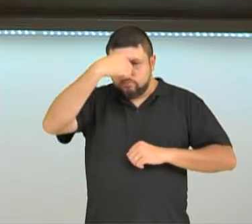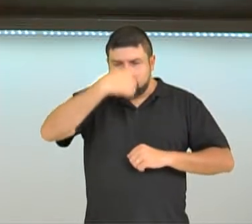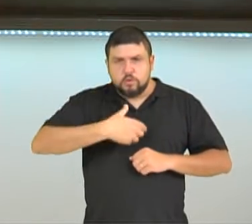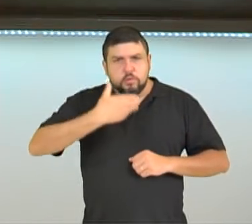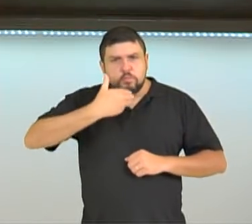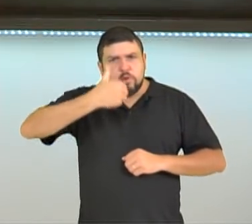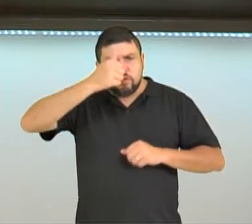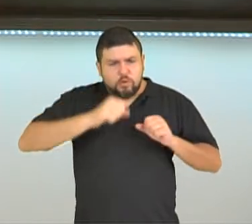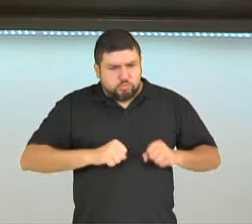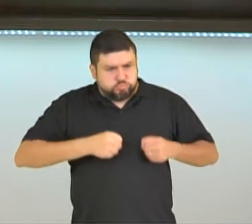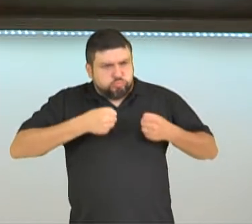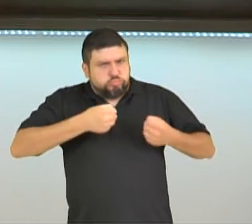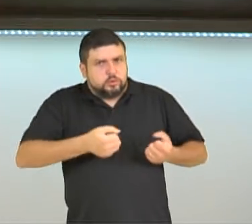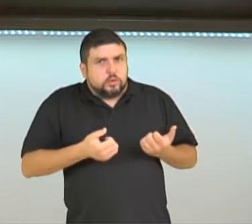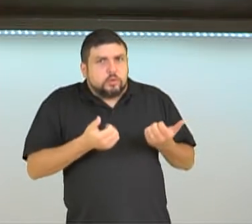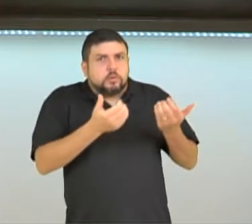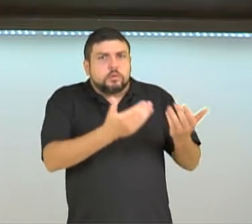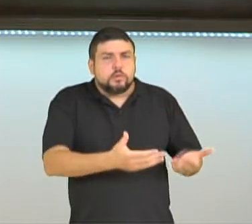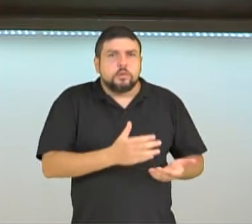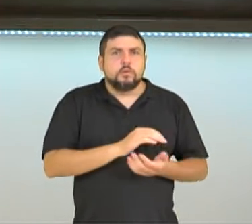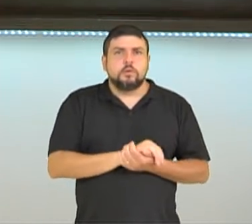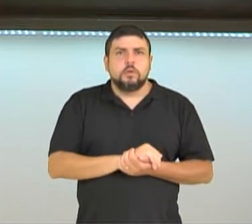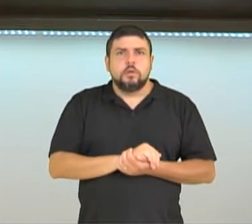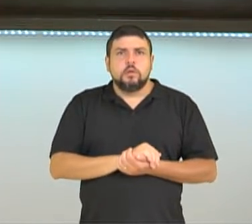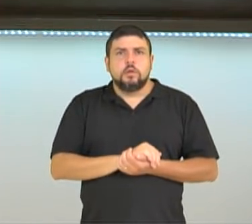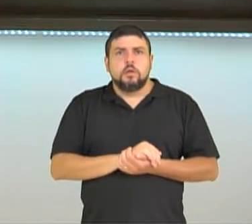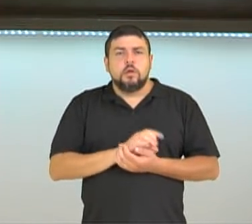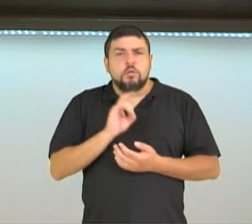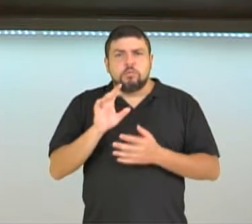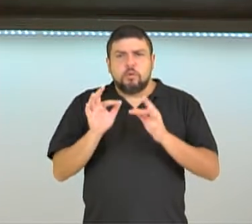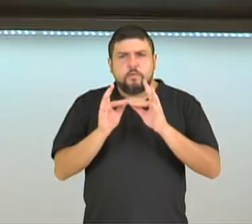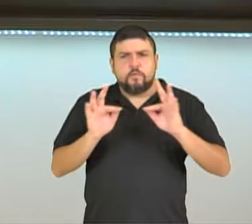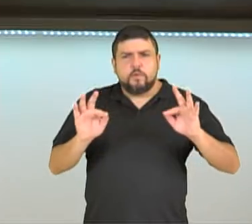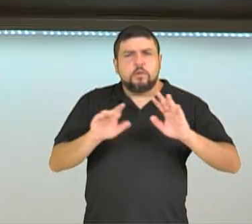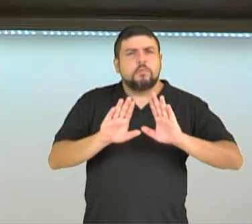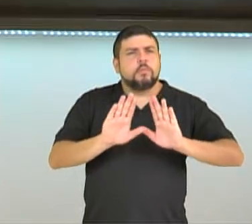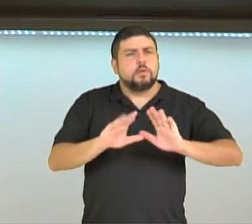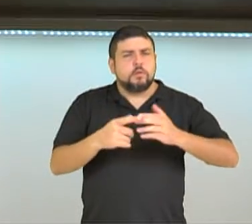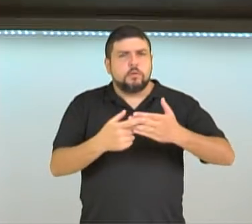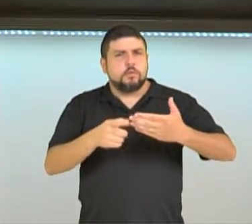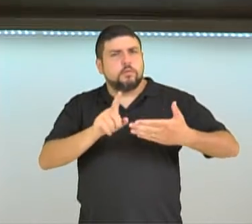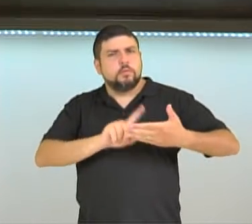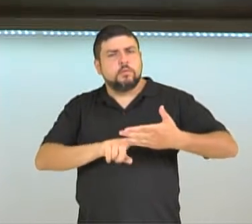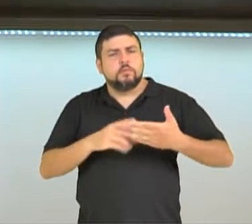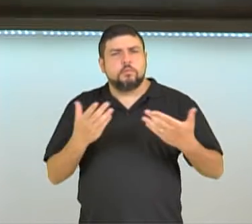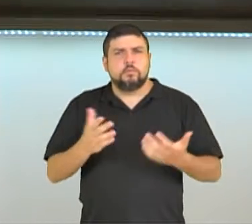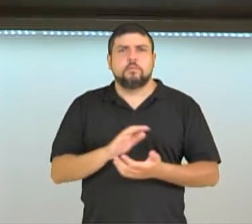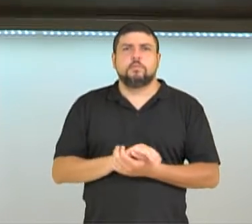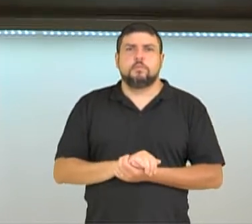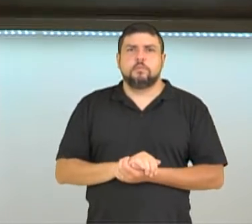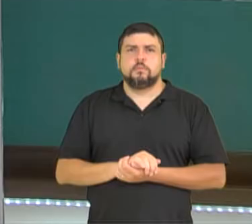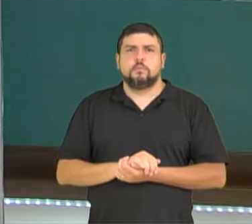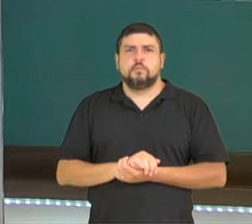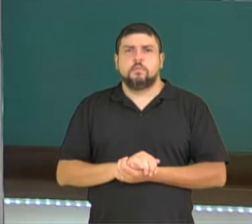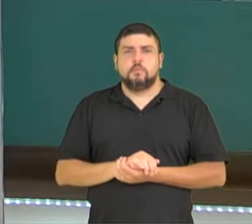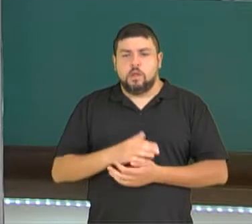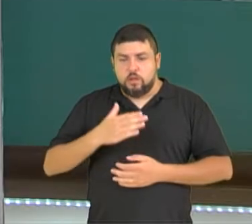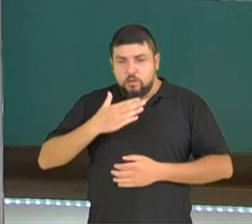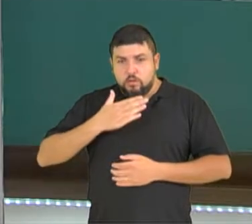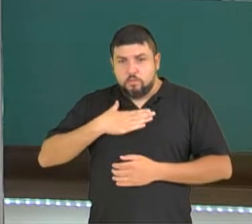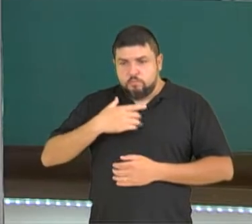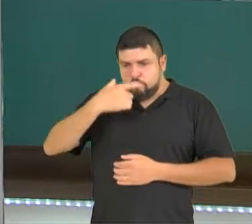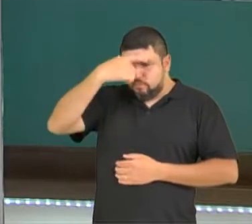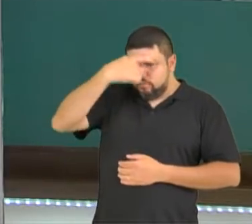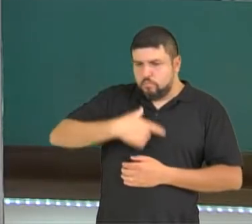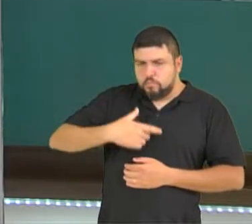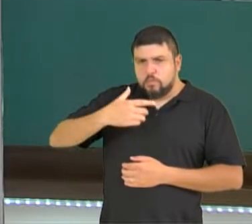dizer? Literalmente e além, numa linguagem figurada? Vejamos. O melhor de você pode